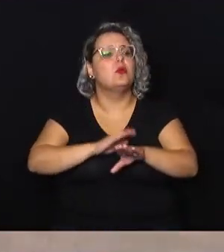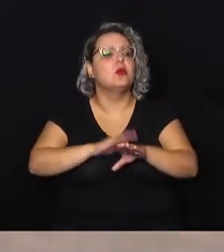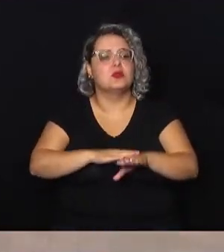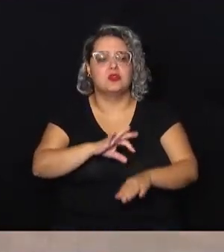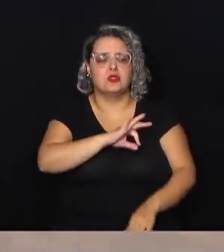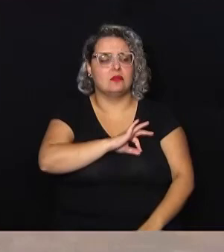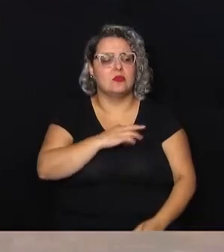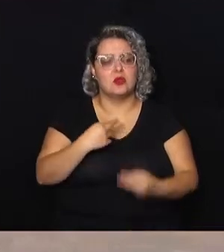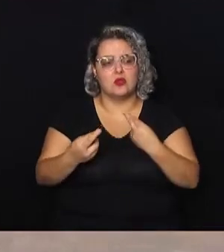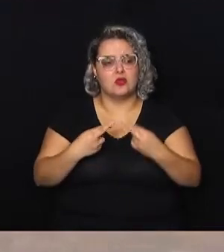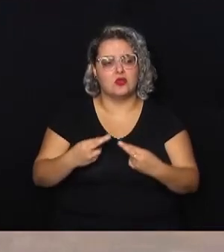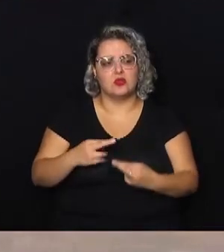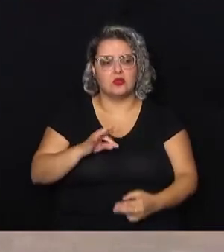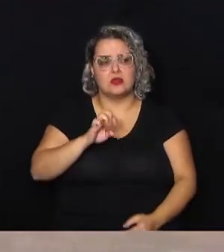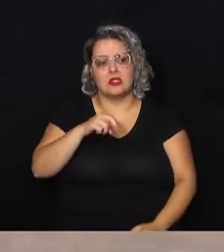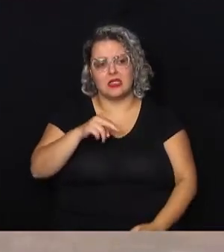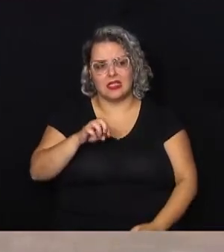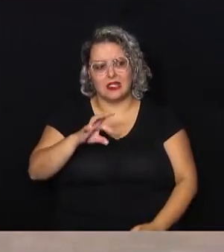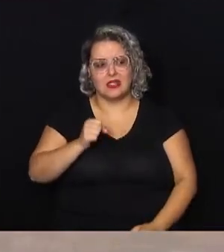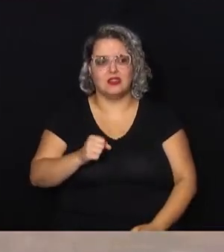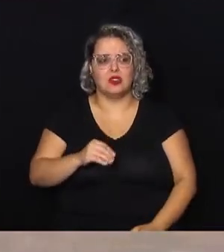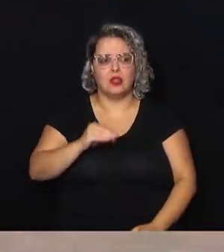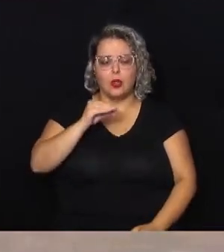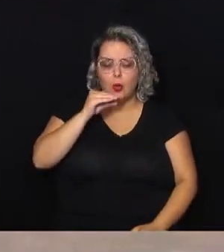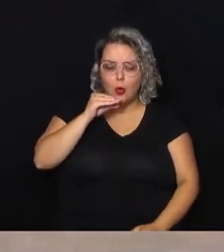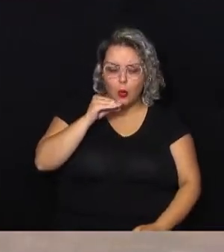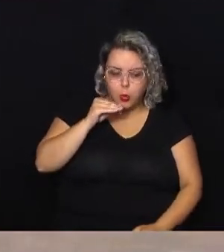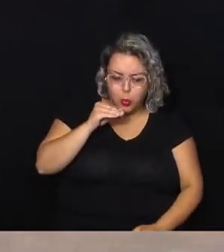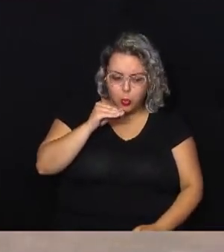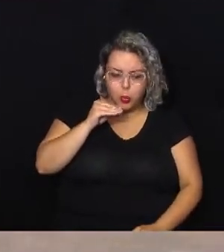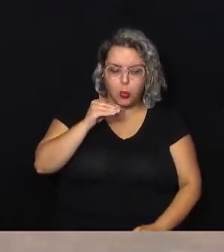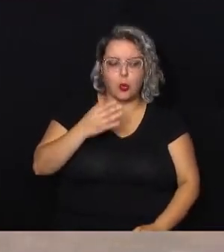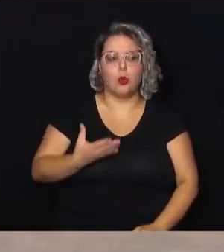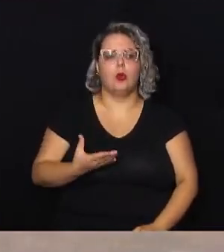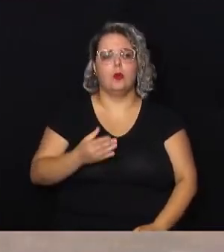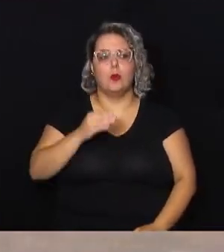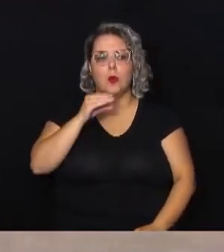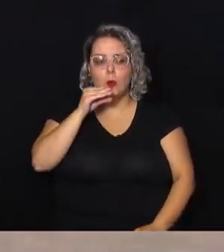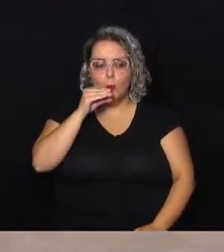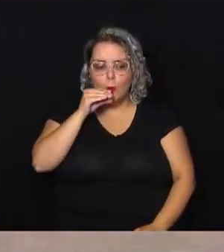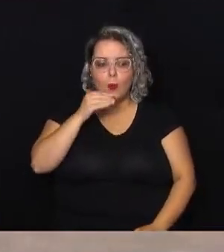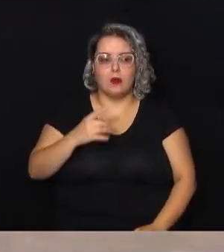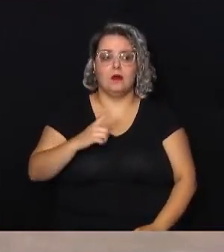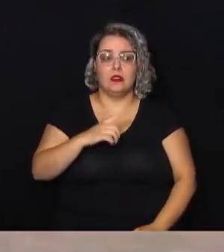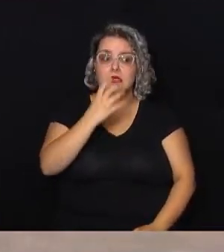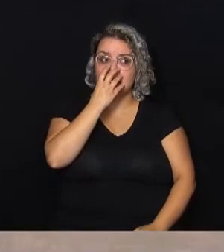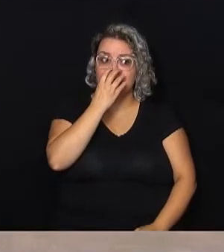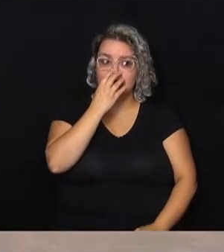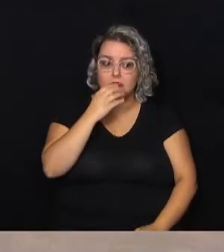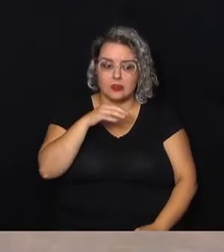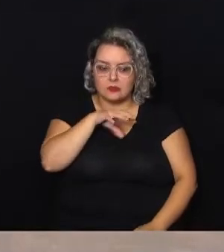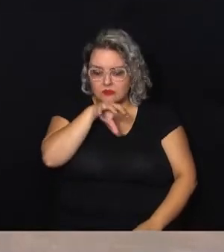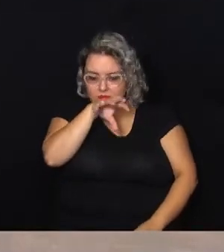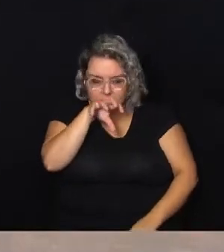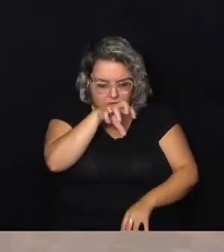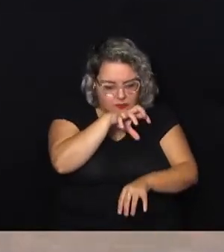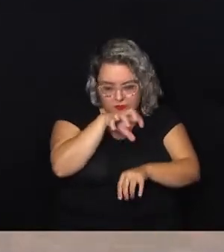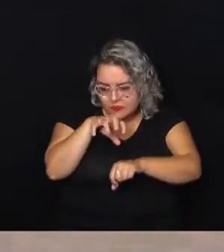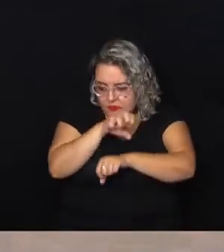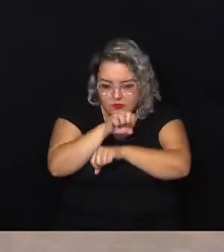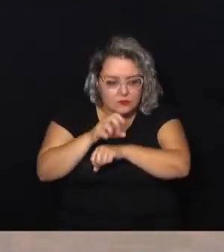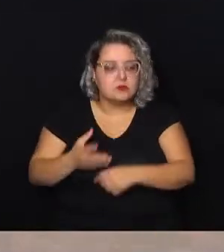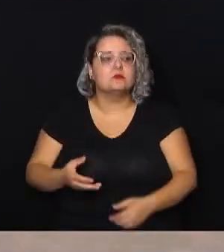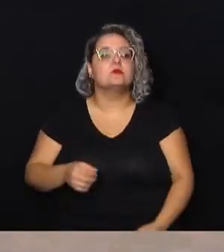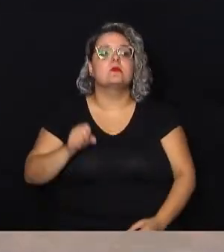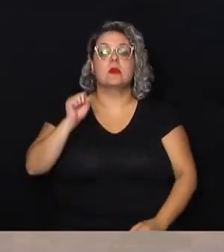Polícia Rodoviária, tenente? Bafômetro, vão ter cães também, farejadores, como que está essa situação? São várias